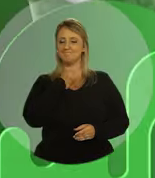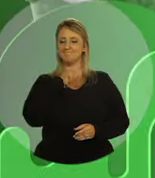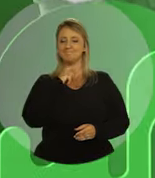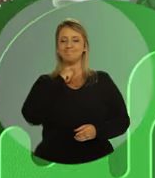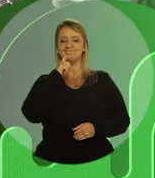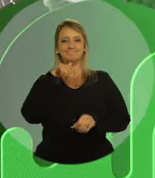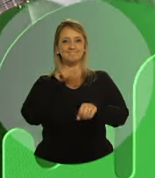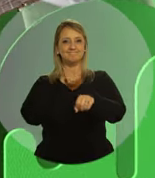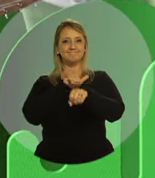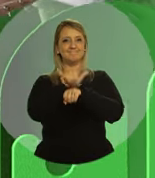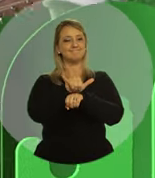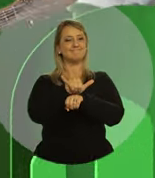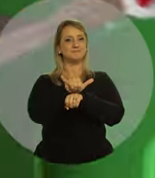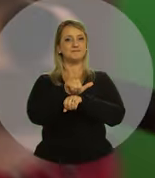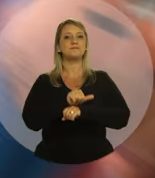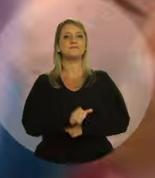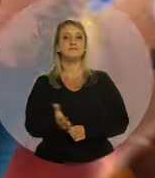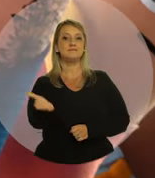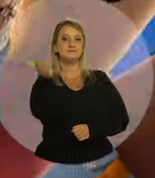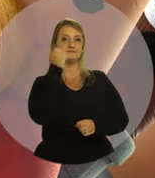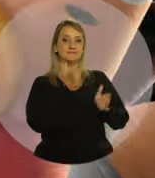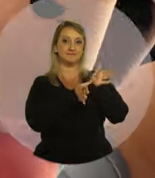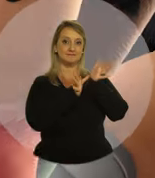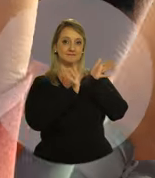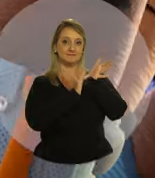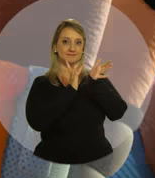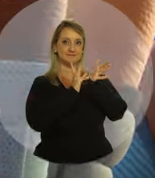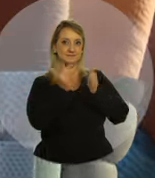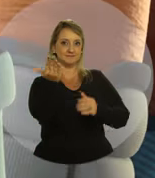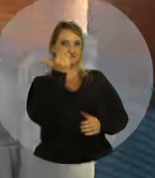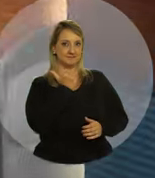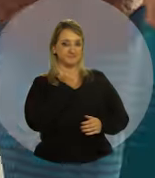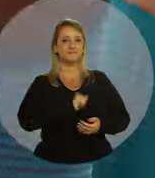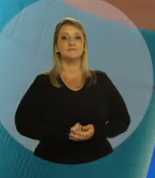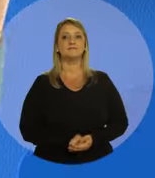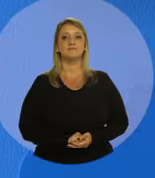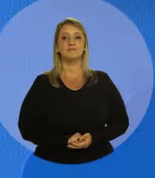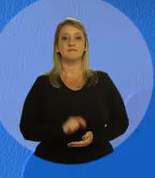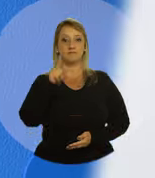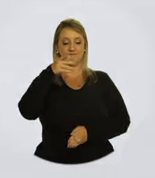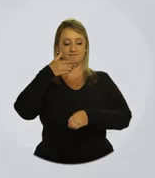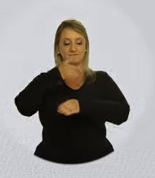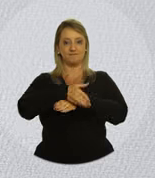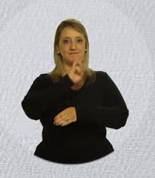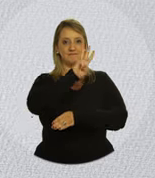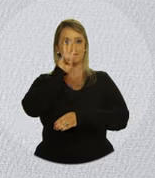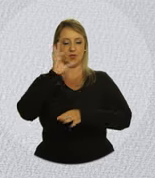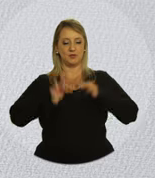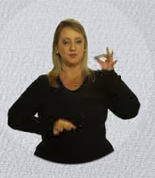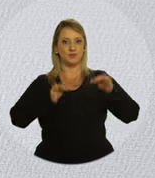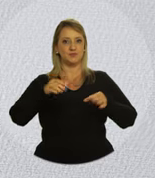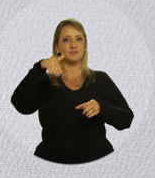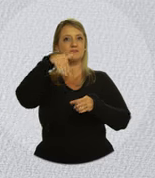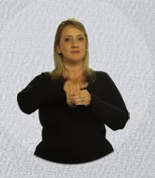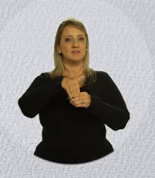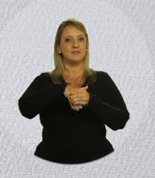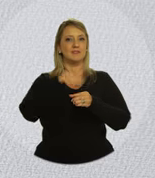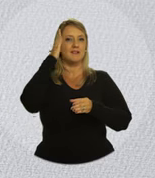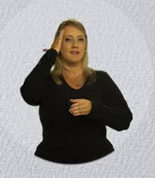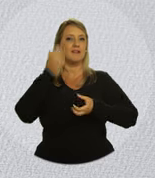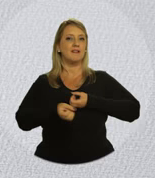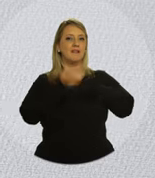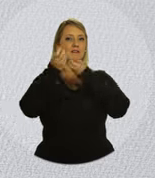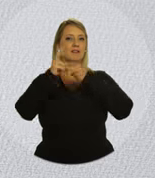Por isso não pode faltar ninguém. Vem pra biometria, vem. Acesse o site da Justiça Eleitoral e